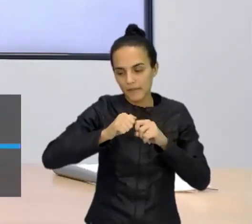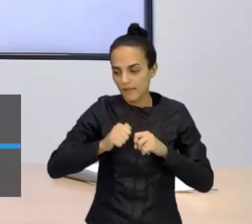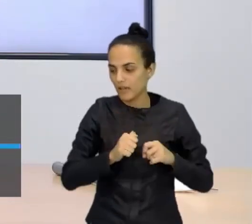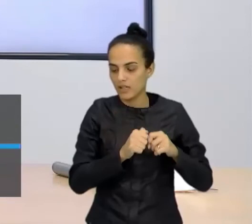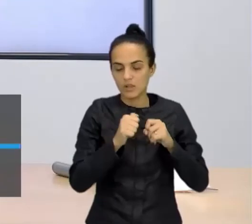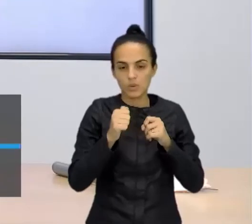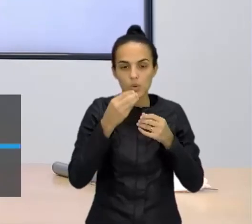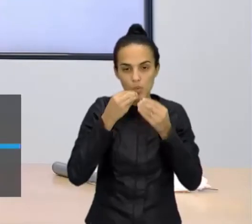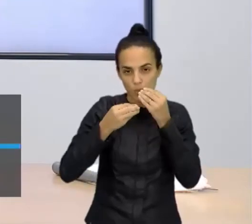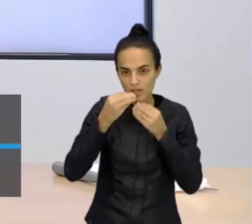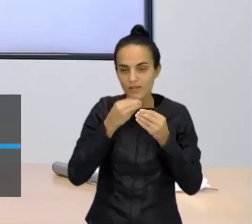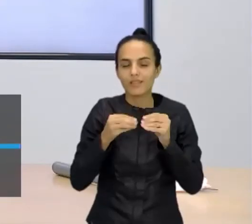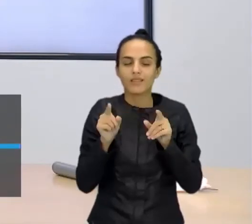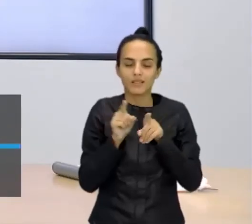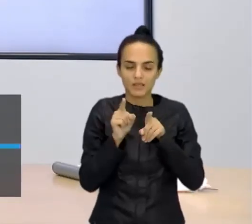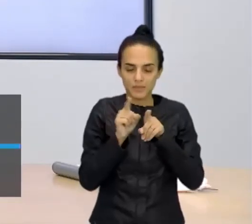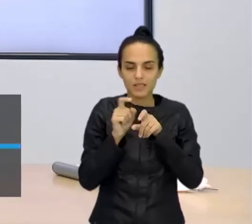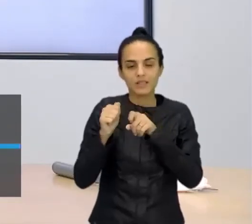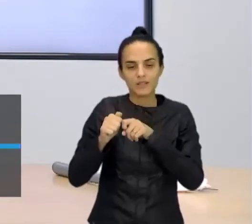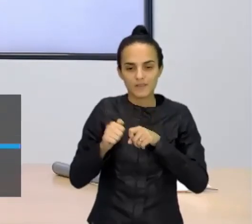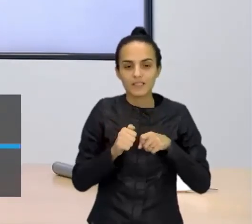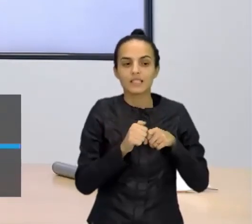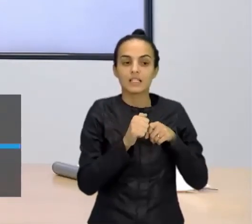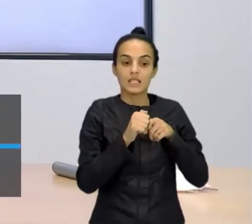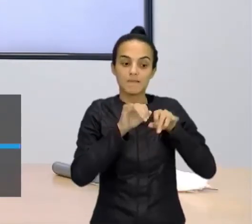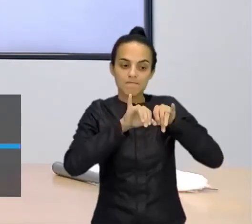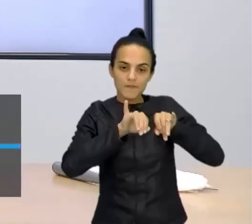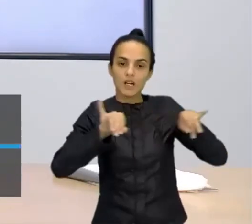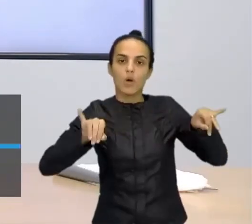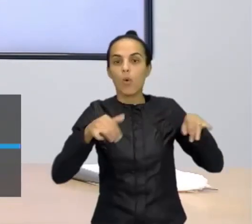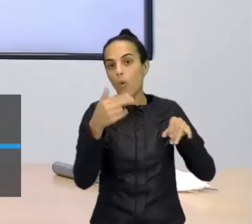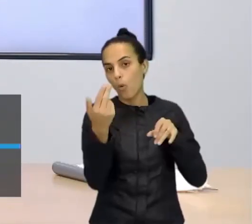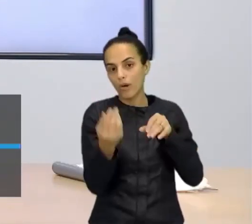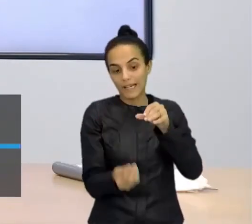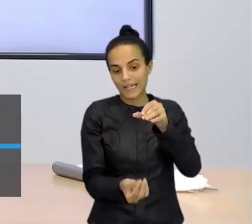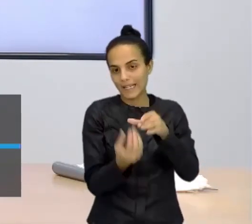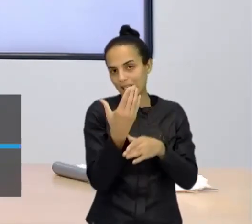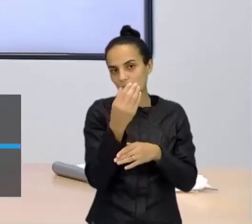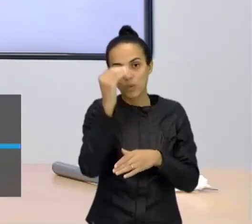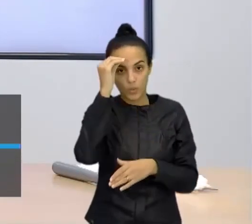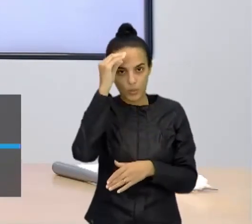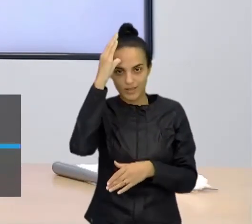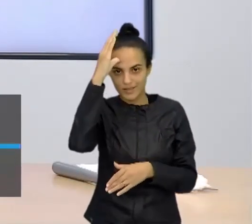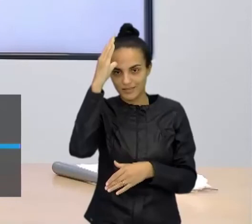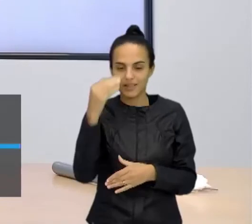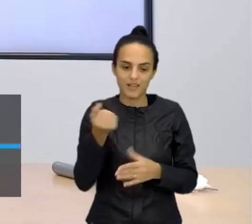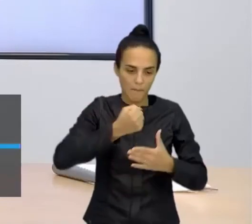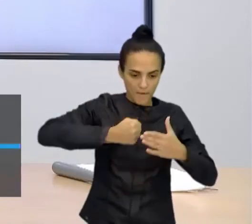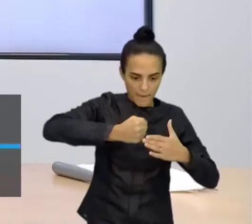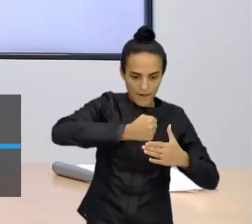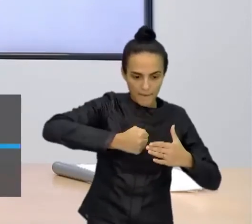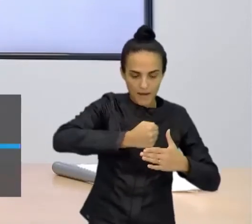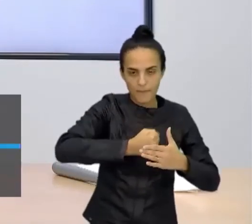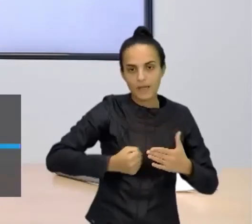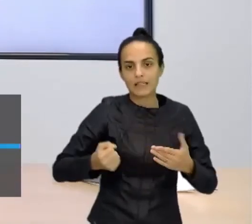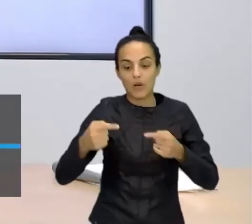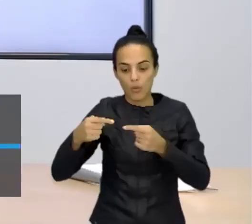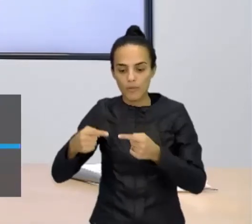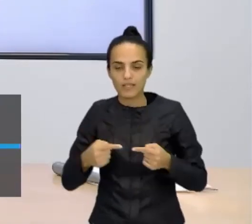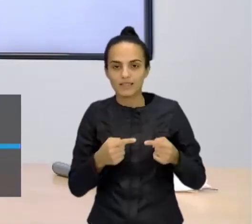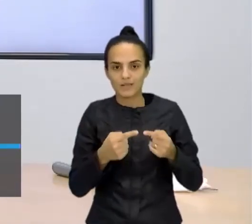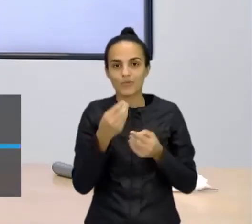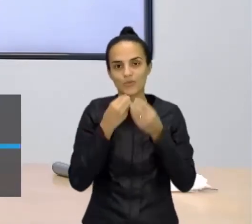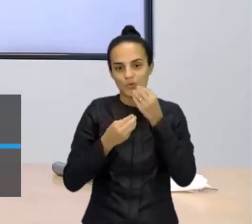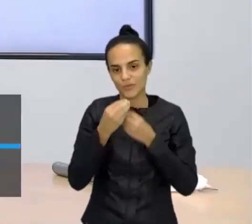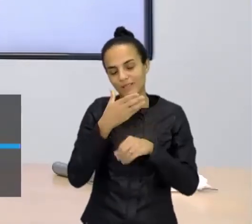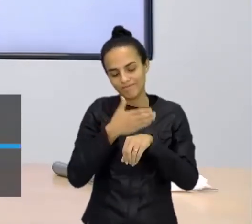está fazendo também, divulgando ou criando conhecimentos científicos, né? A mistura, a combinação de alimentos é